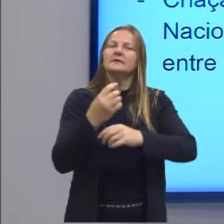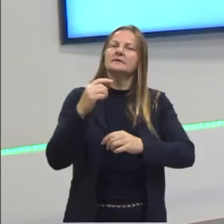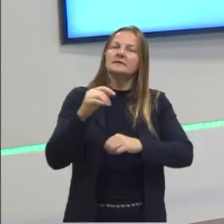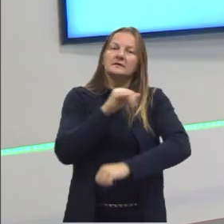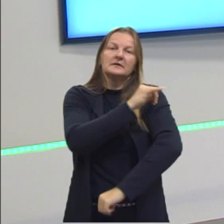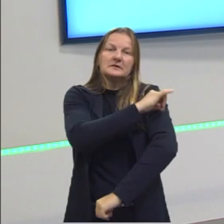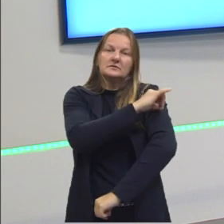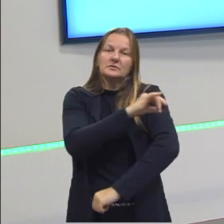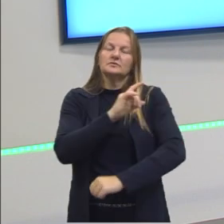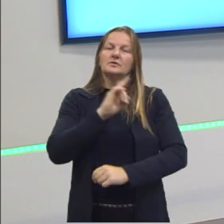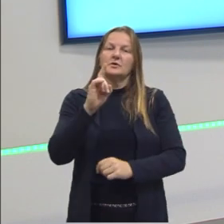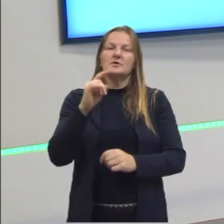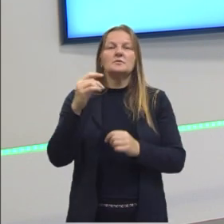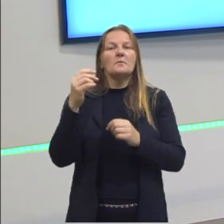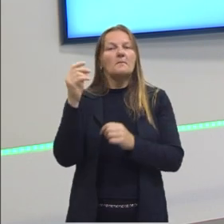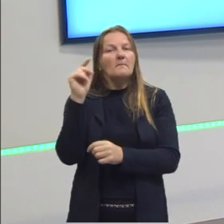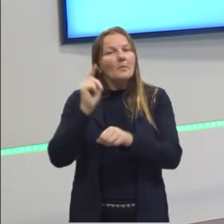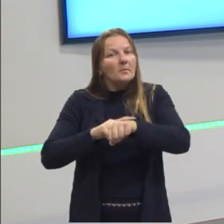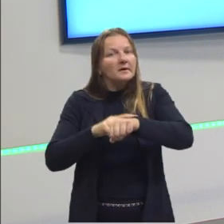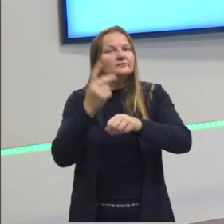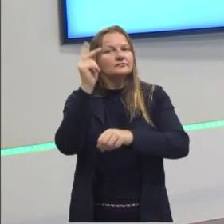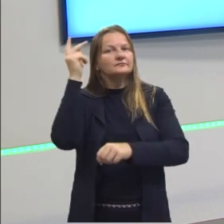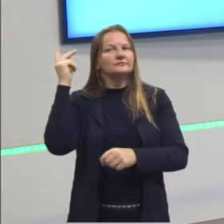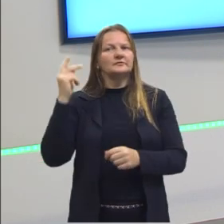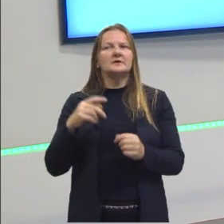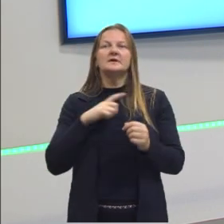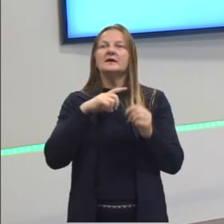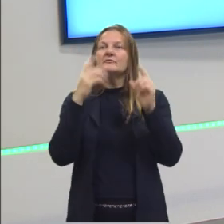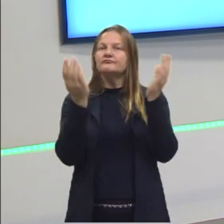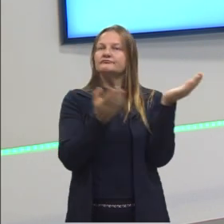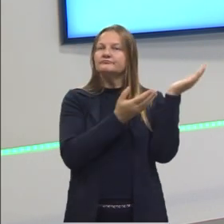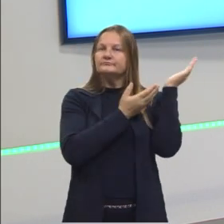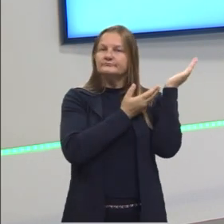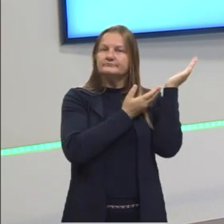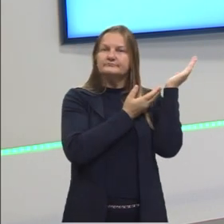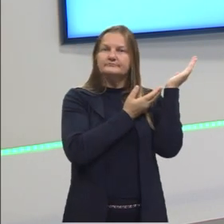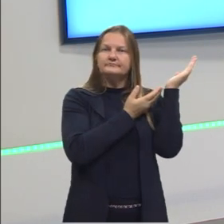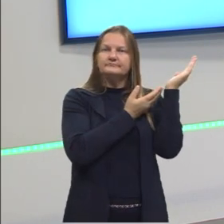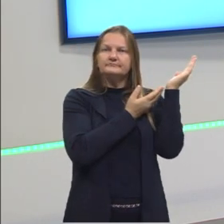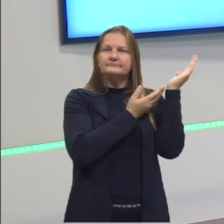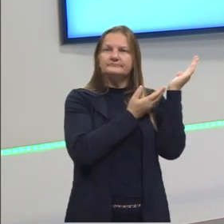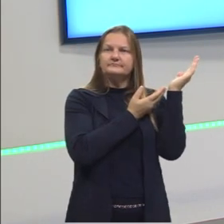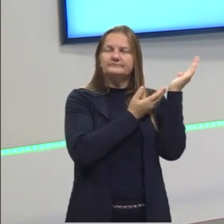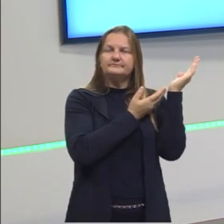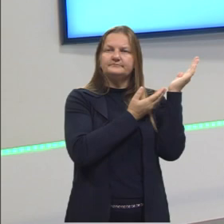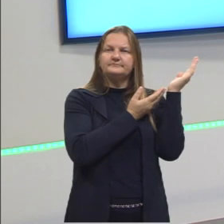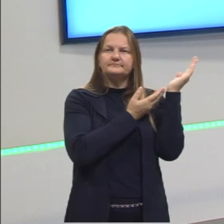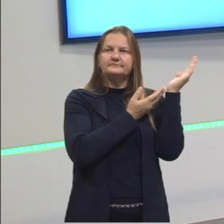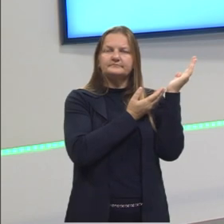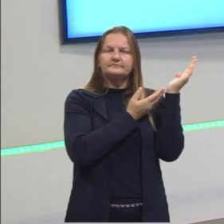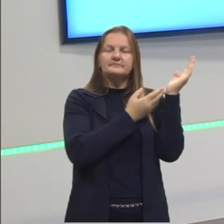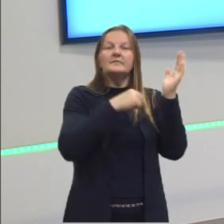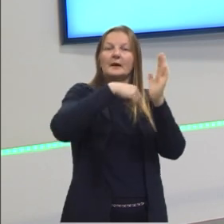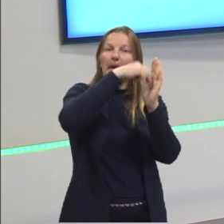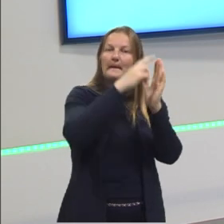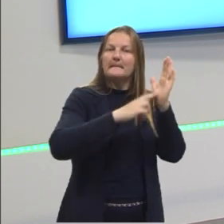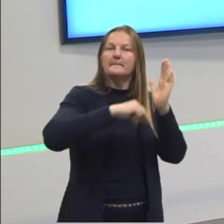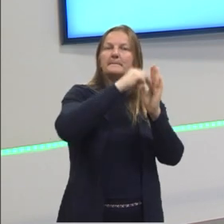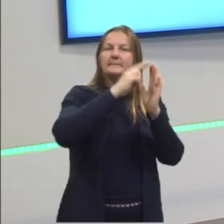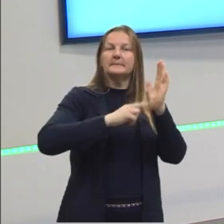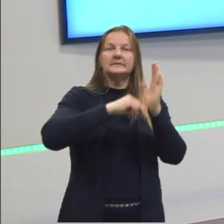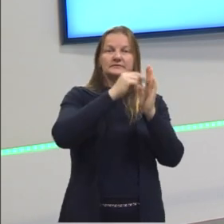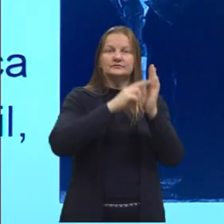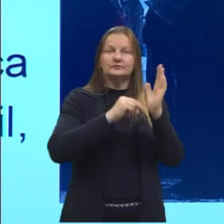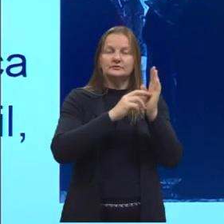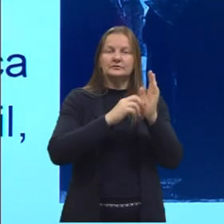momento e aqui nessa imagem a gente tem uma pintura que mostra a corte no Brasil no Rio